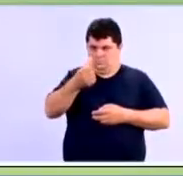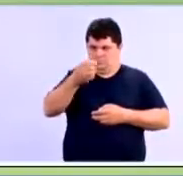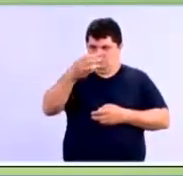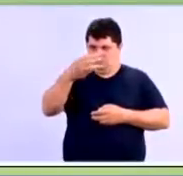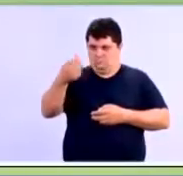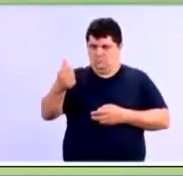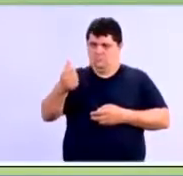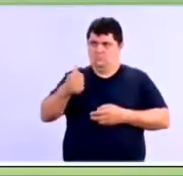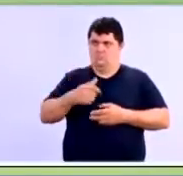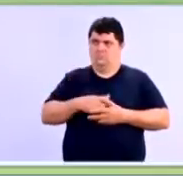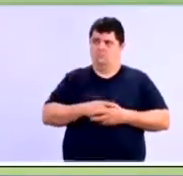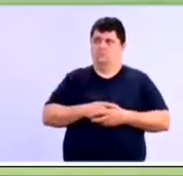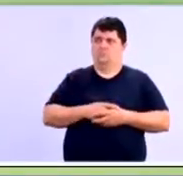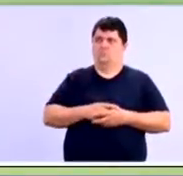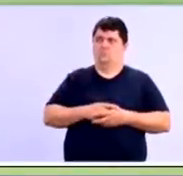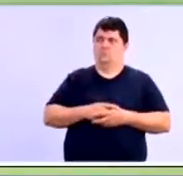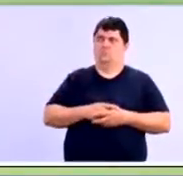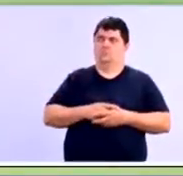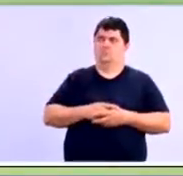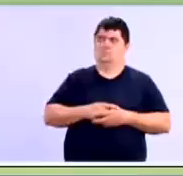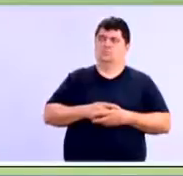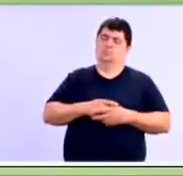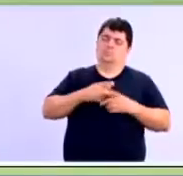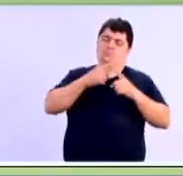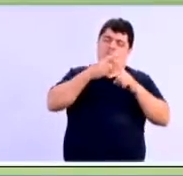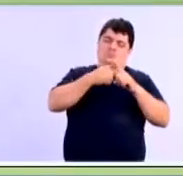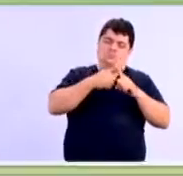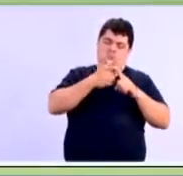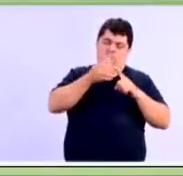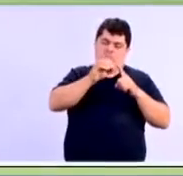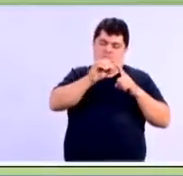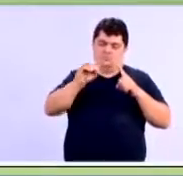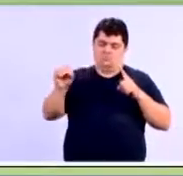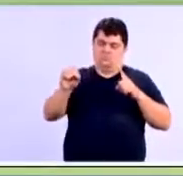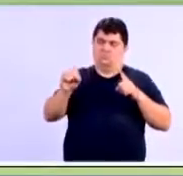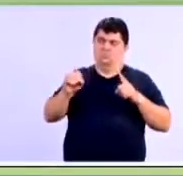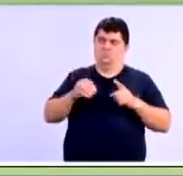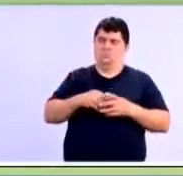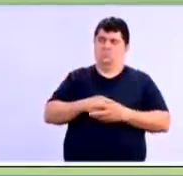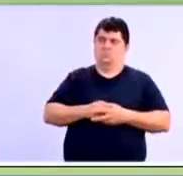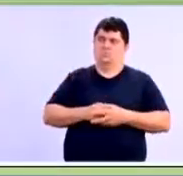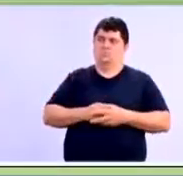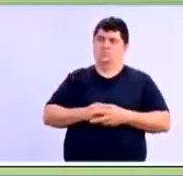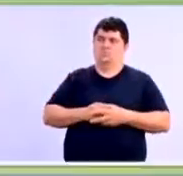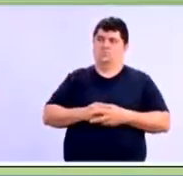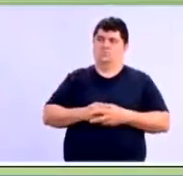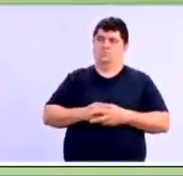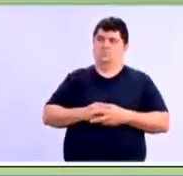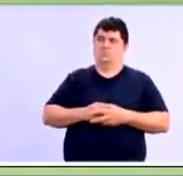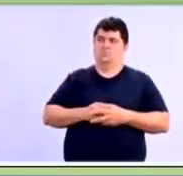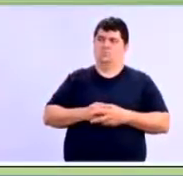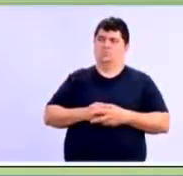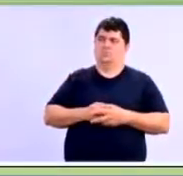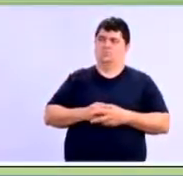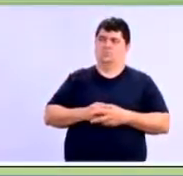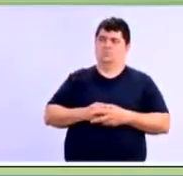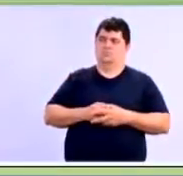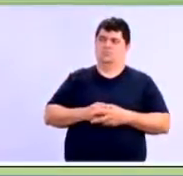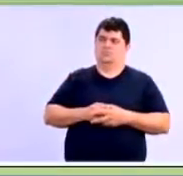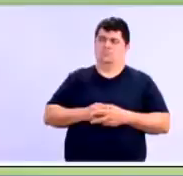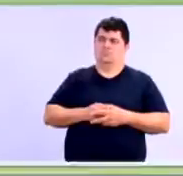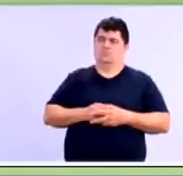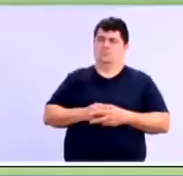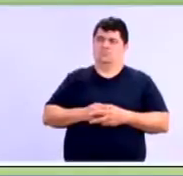0,1631. 1631. Ou seja, o ROI é igual a vezes 100, né? Desculpa